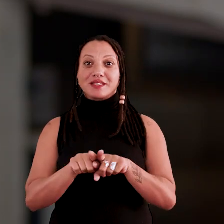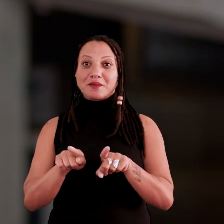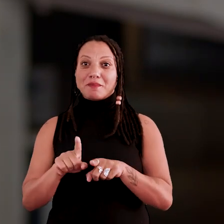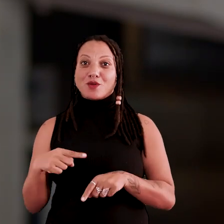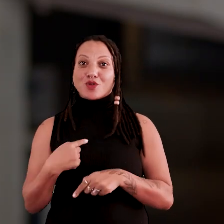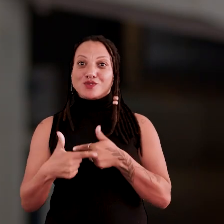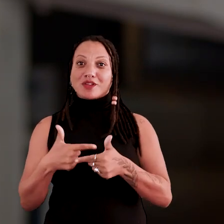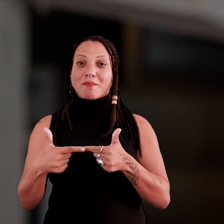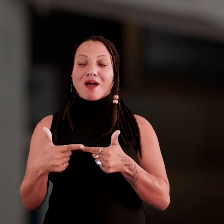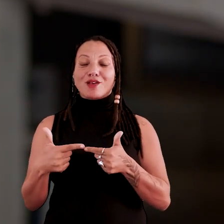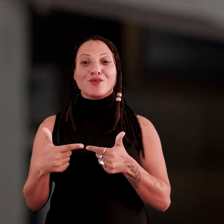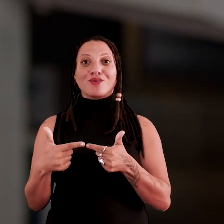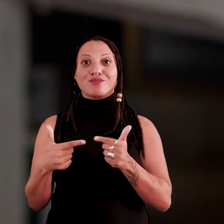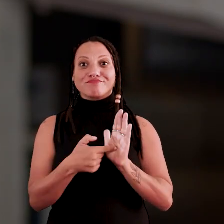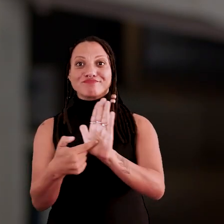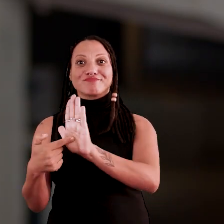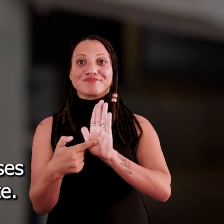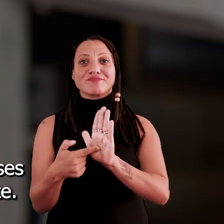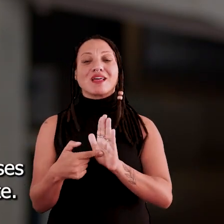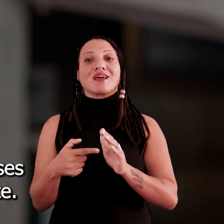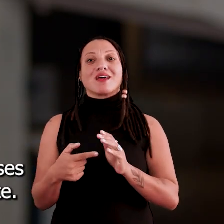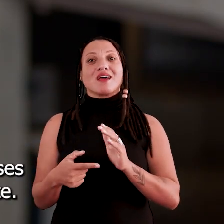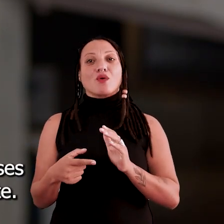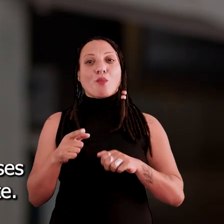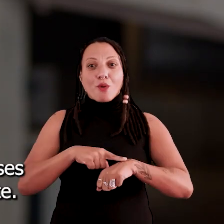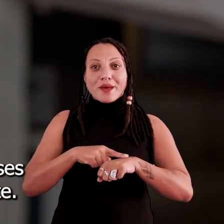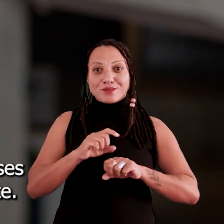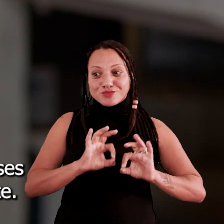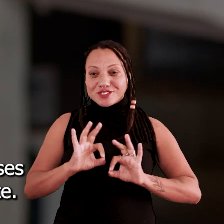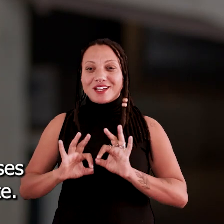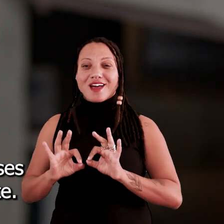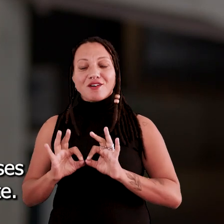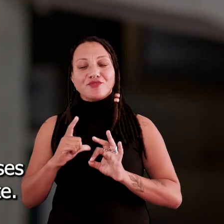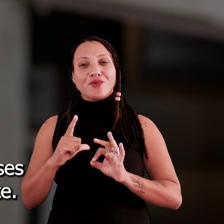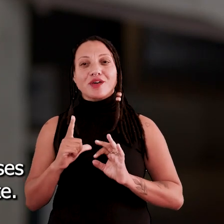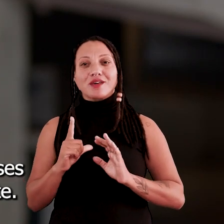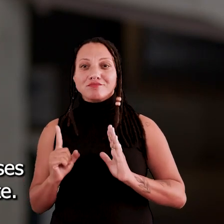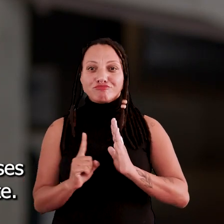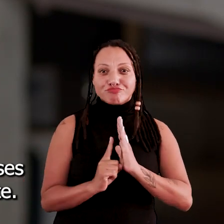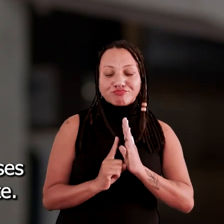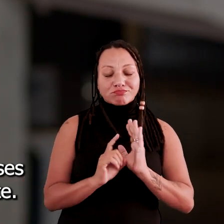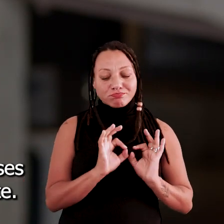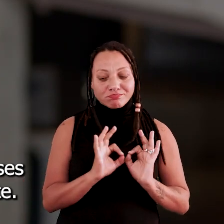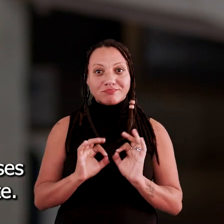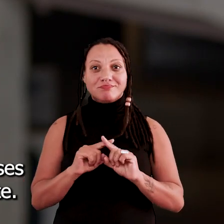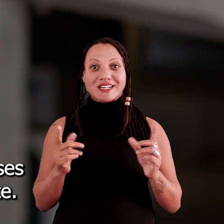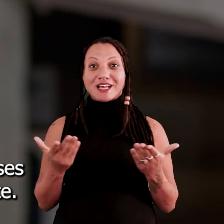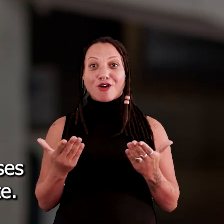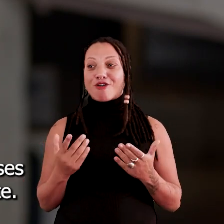foi desenvolvido por um tempo muito incluso e um projeto muito individual, acaba a gente fazendo esses trabalhos finais